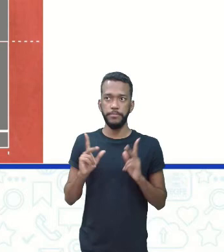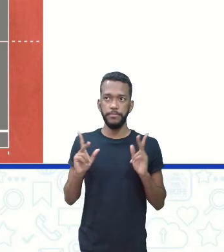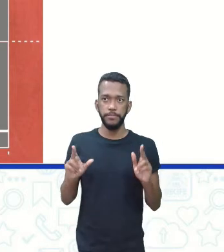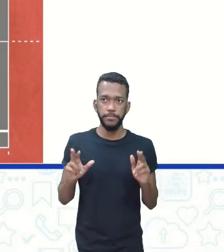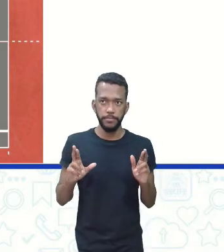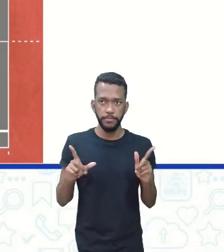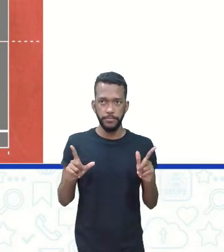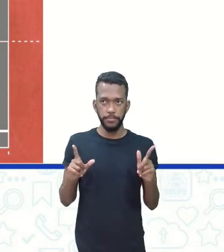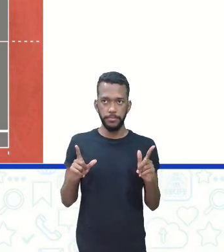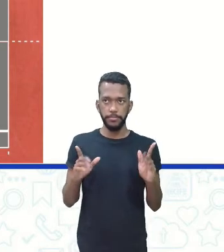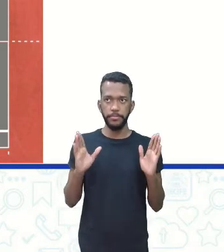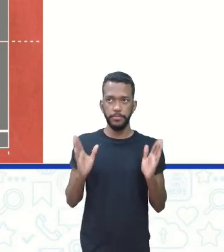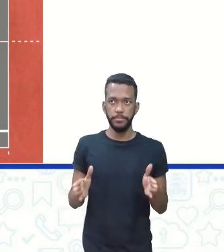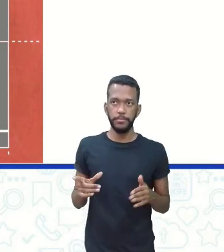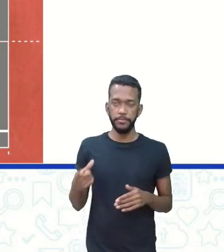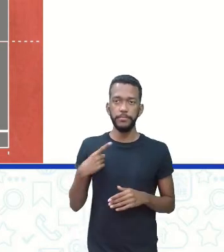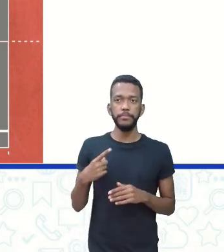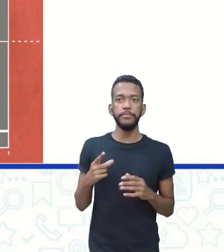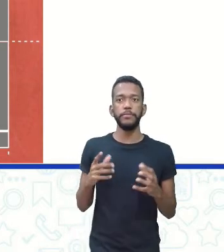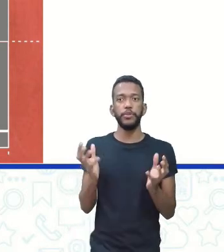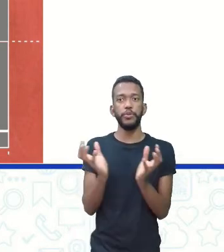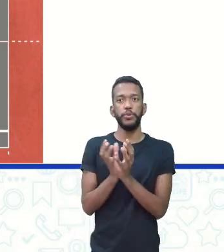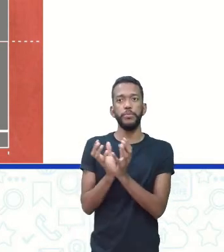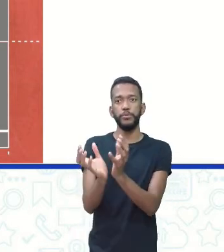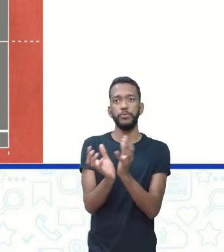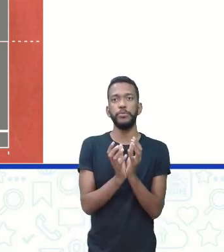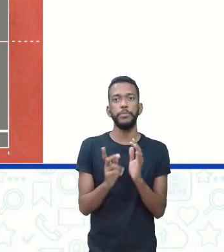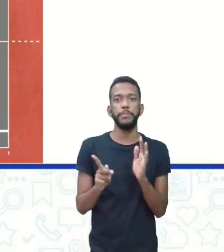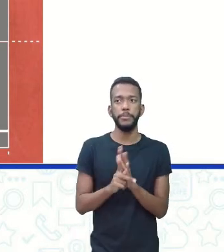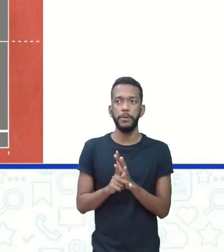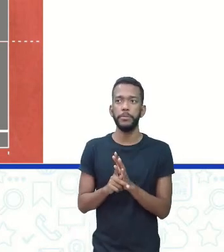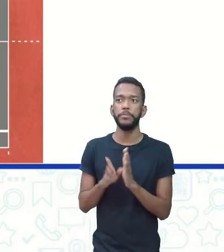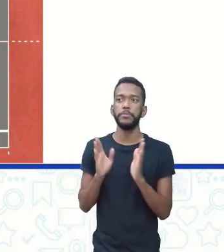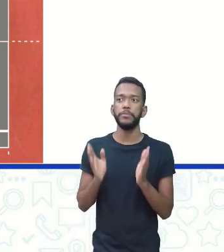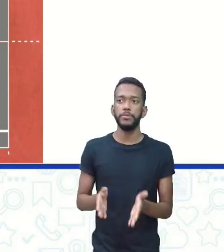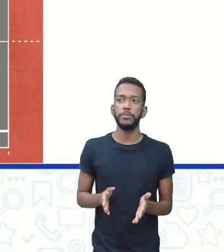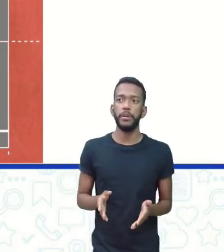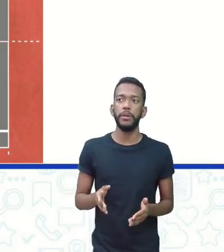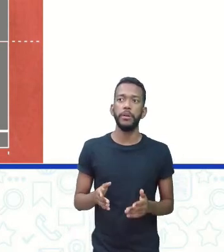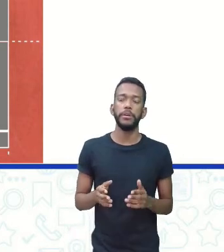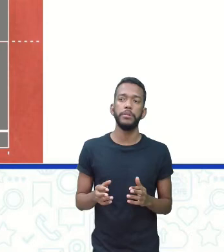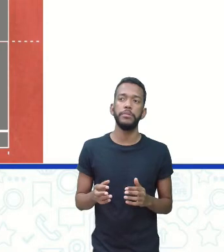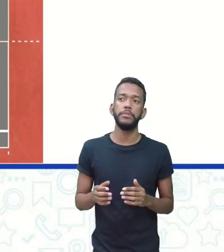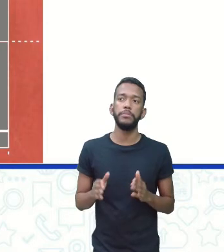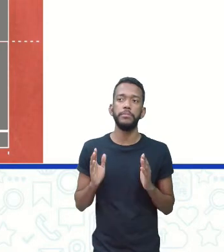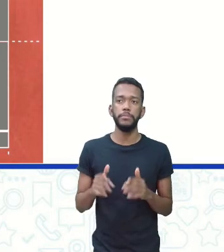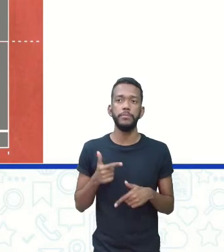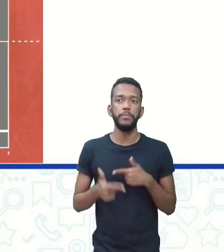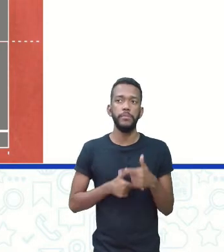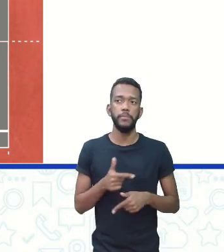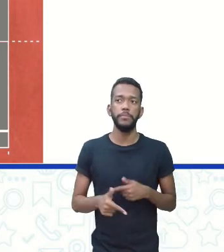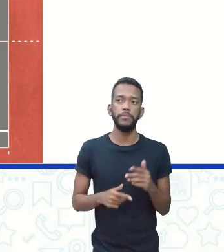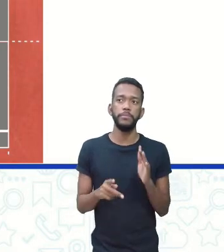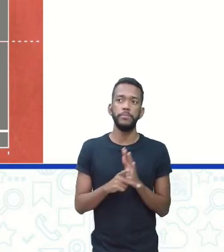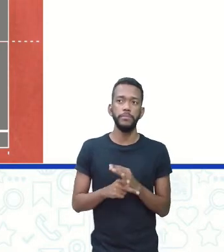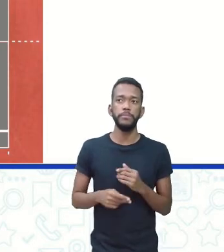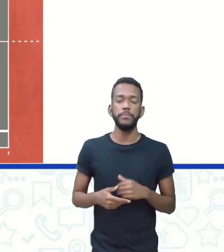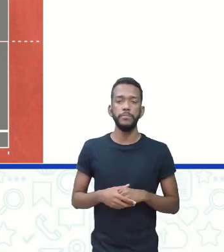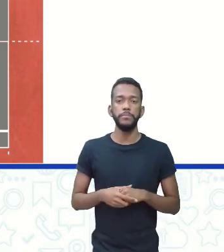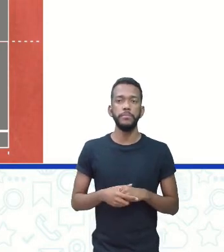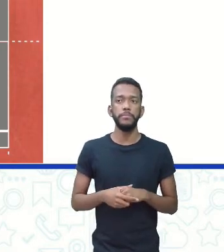aí nas classificações, de acordo com a funcionalidade, né? O nível funcional de cada